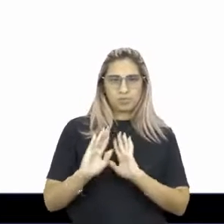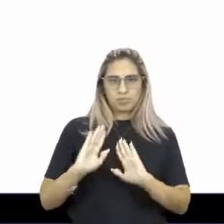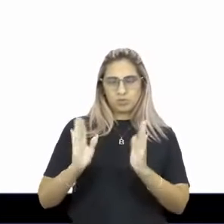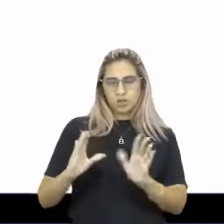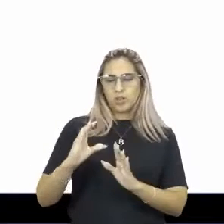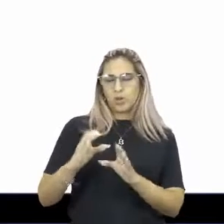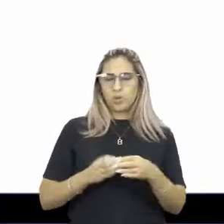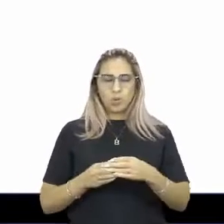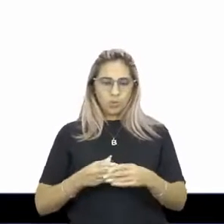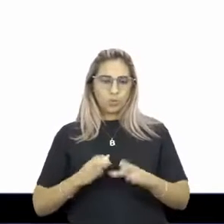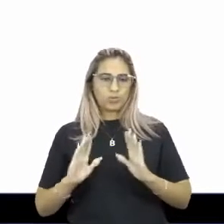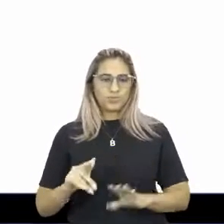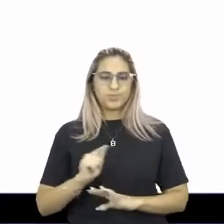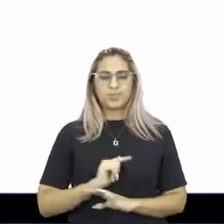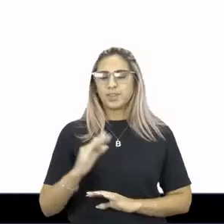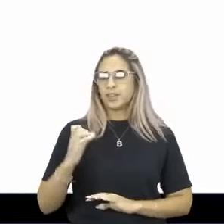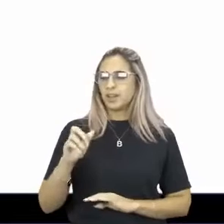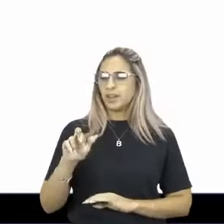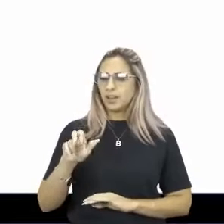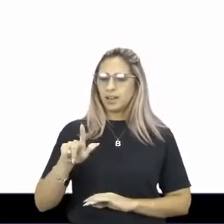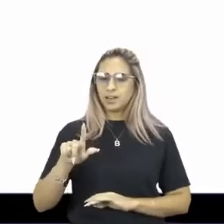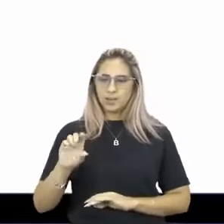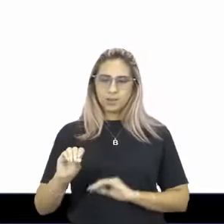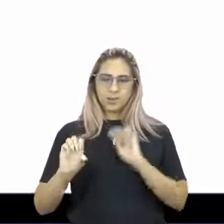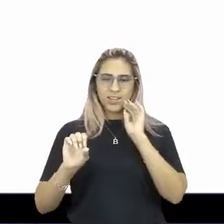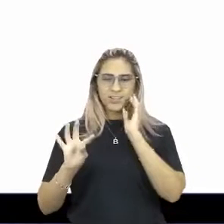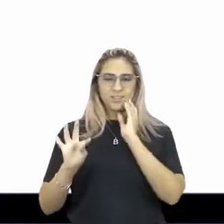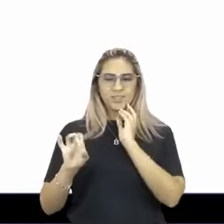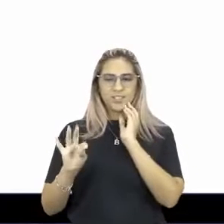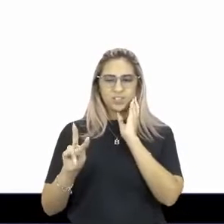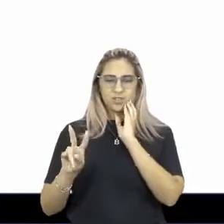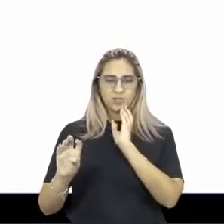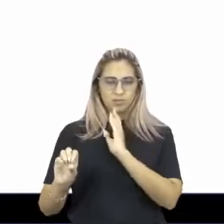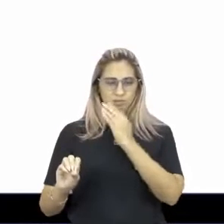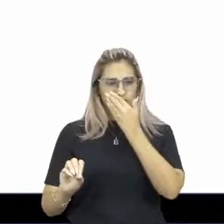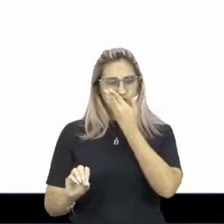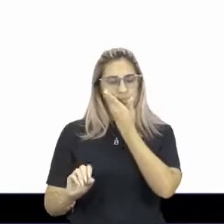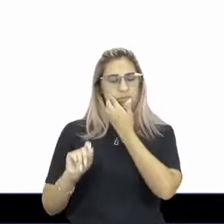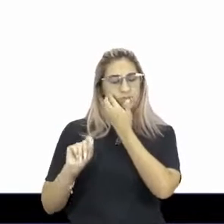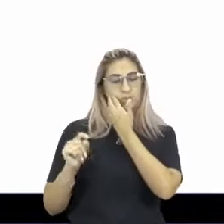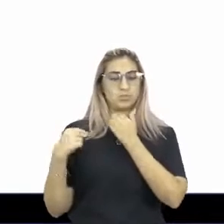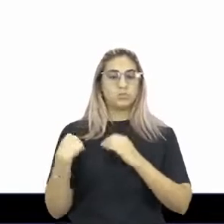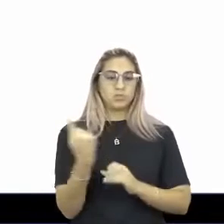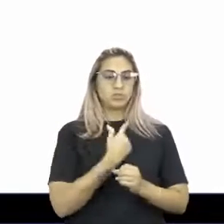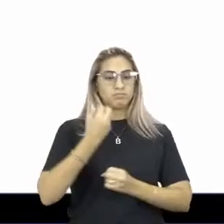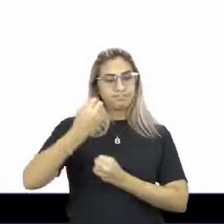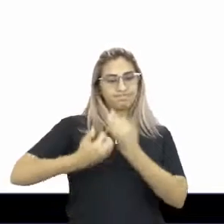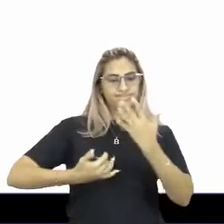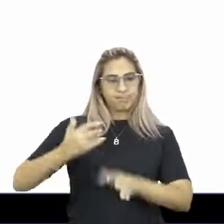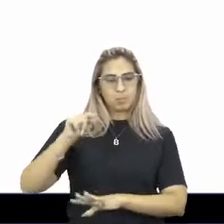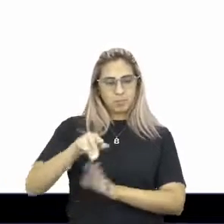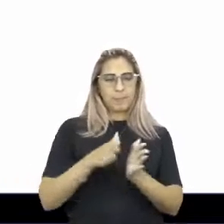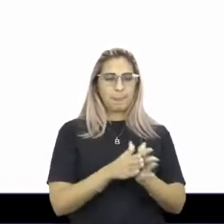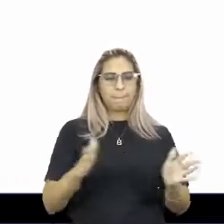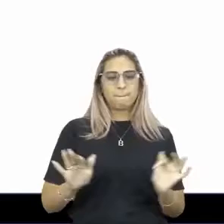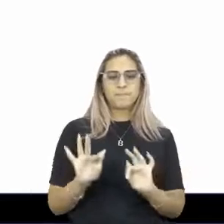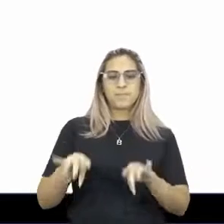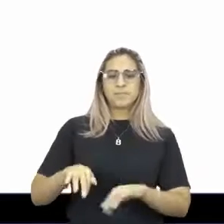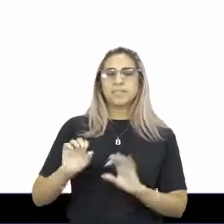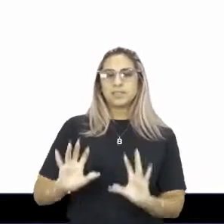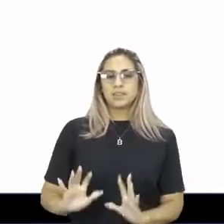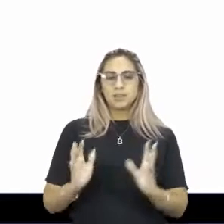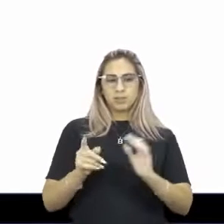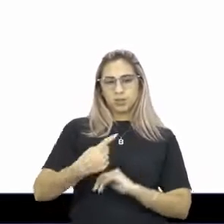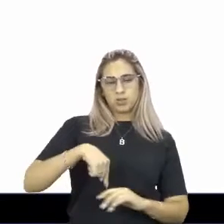no concurso e eu vou ter o meu cargo efetivo. Vai ser nessa diretoria? Não. Aqui a gente está falando para fins de celebração